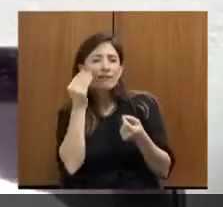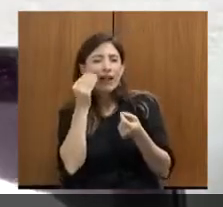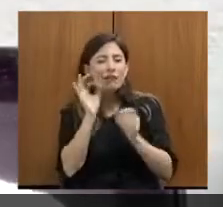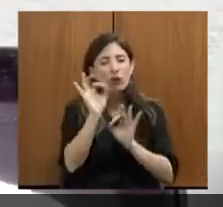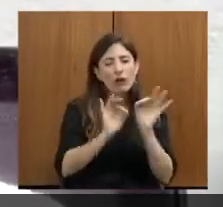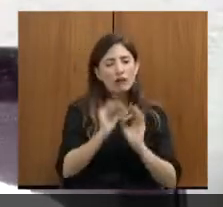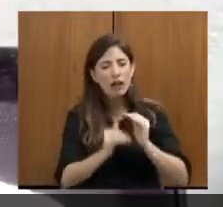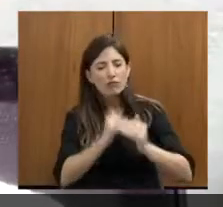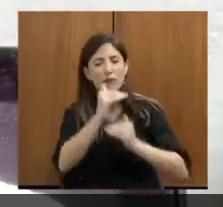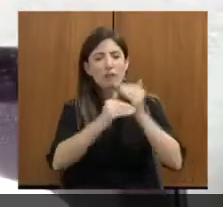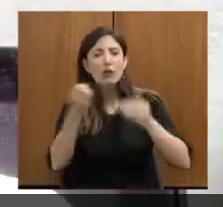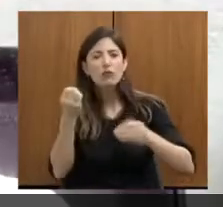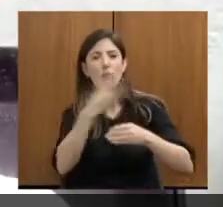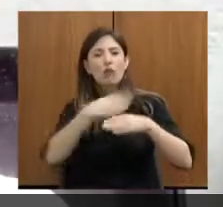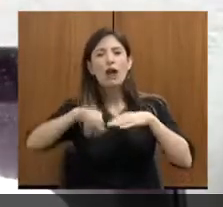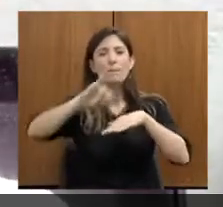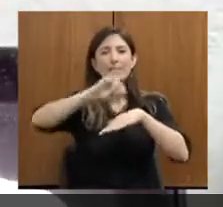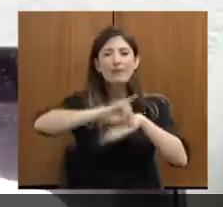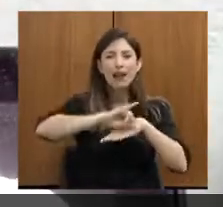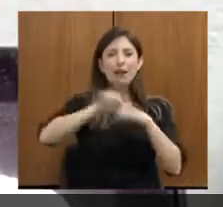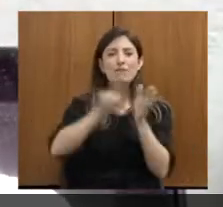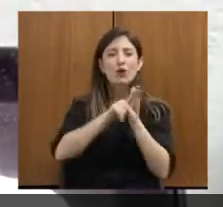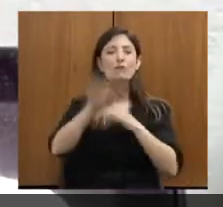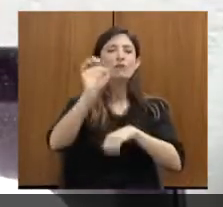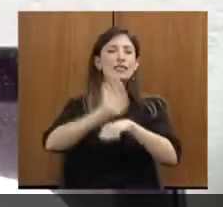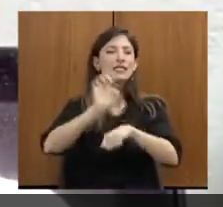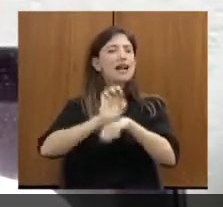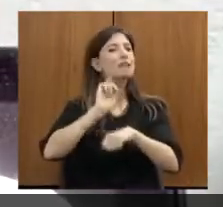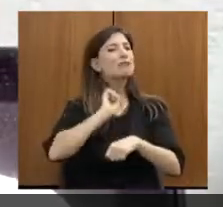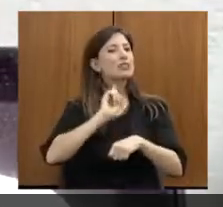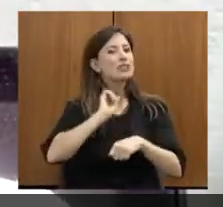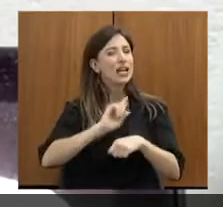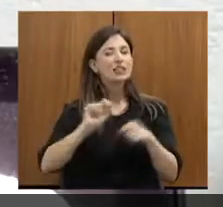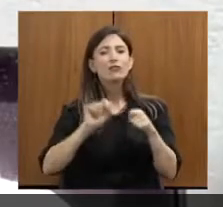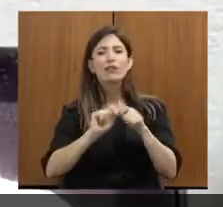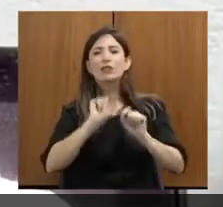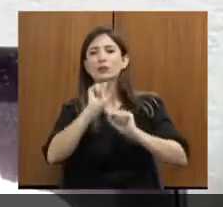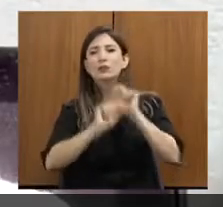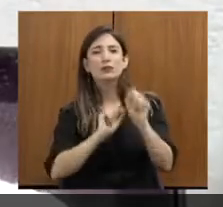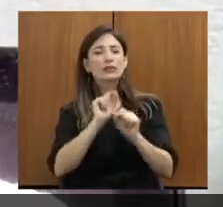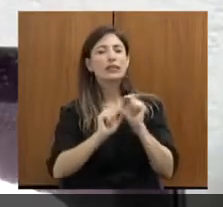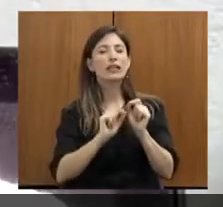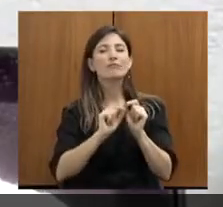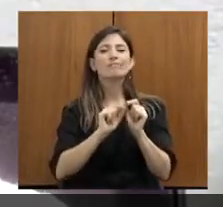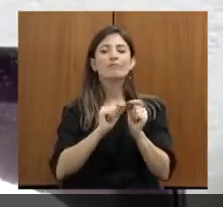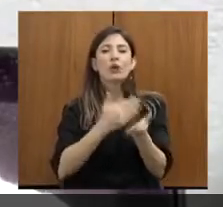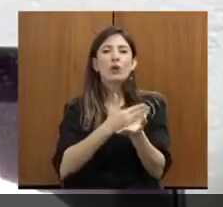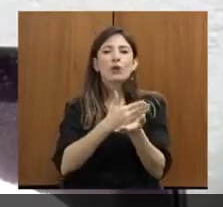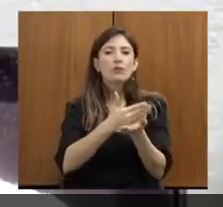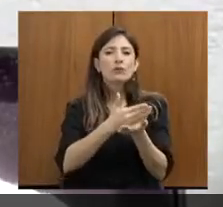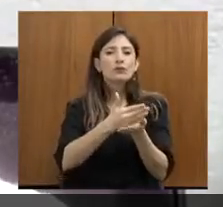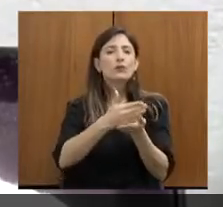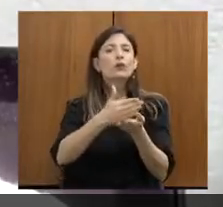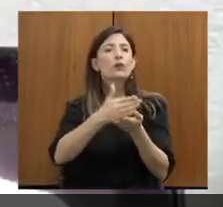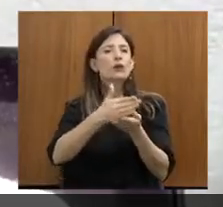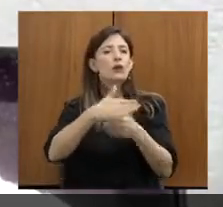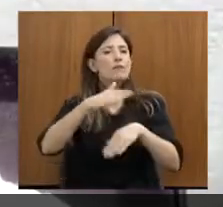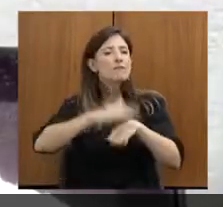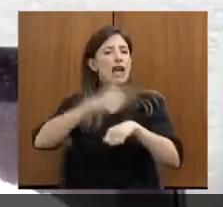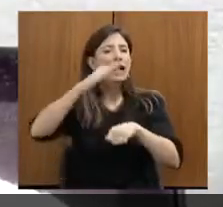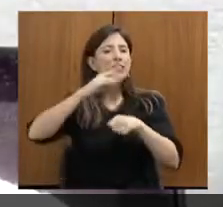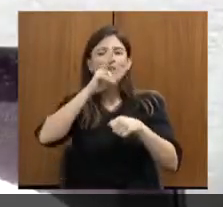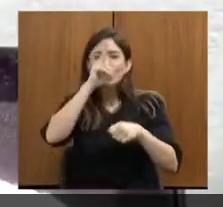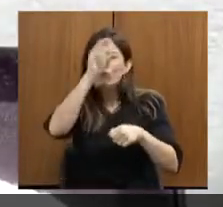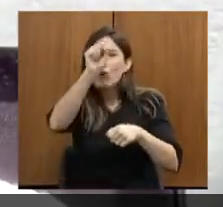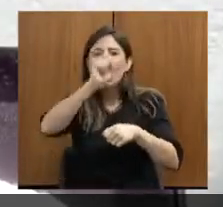modernização do estado à criou uma intensificou né por meio da racionalização do racismo